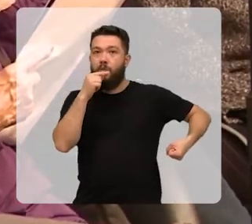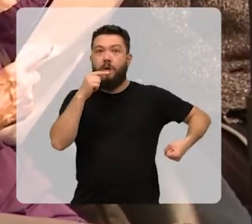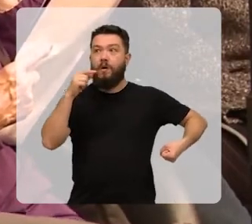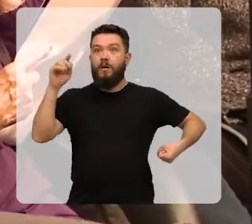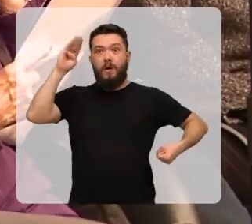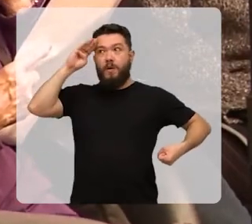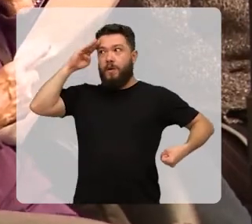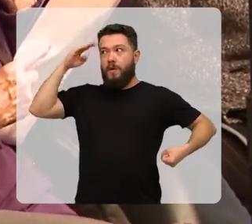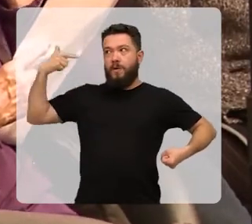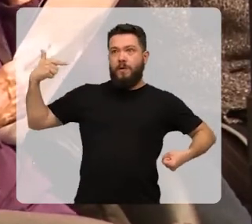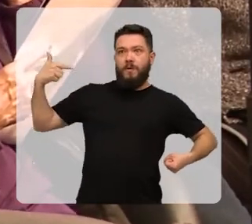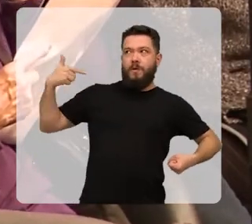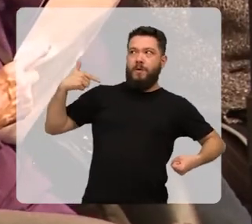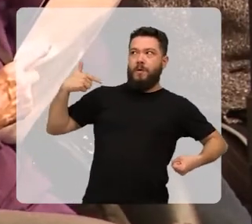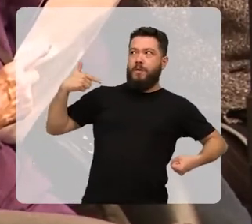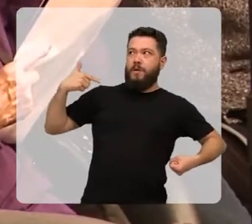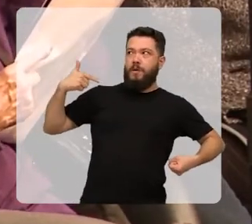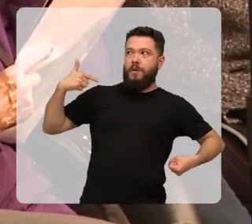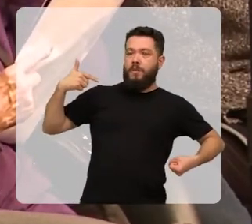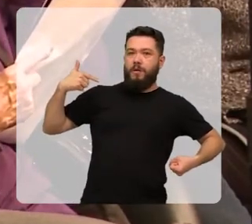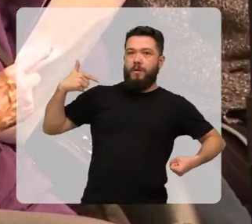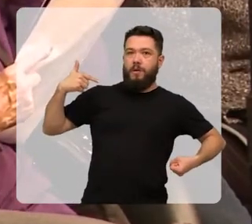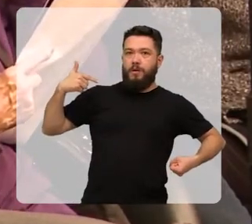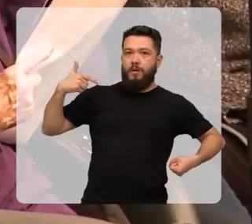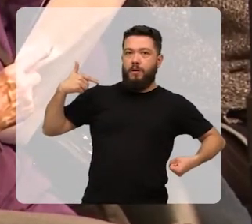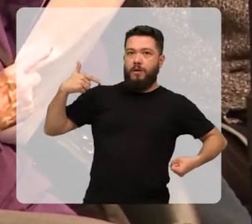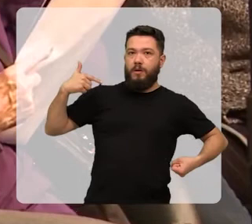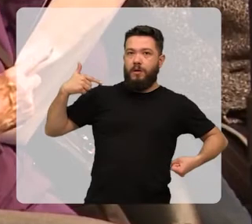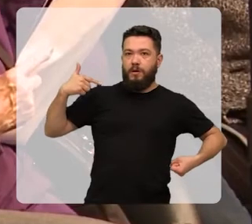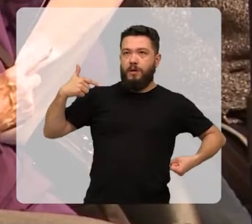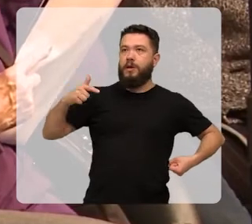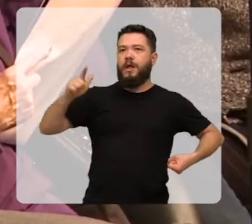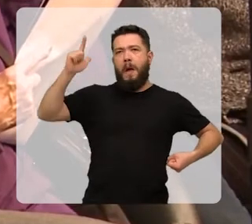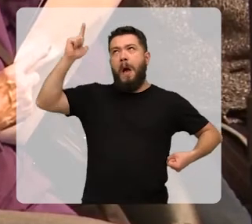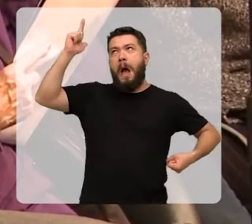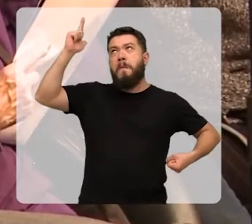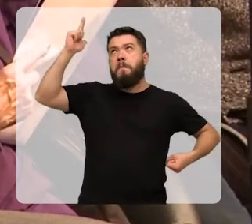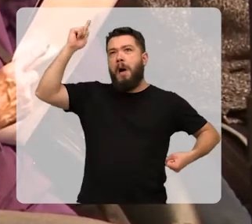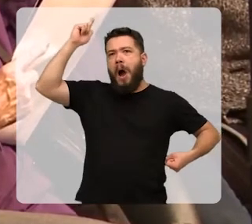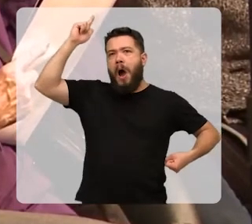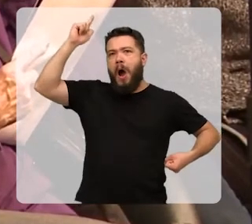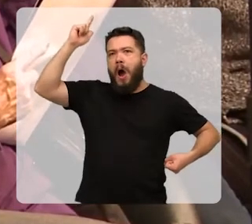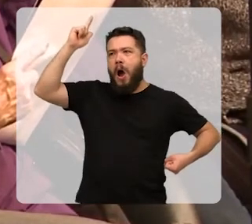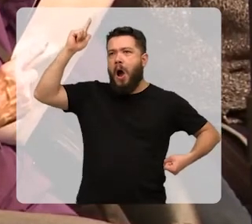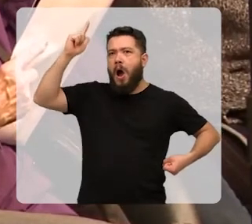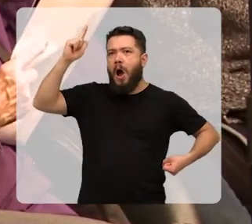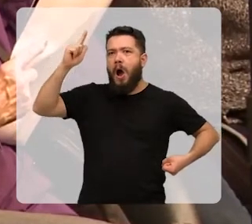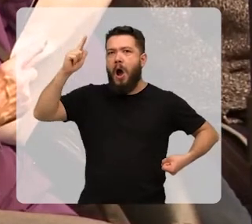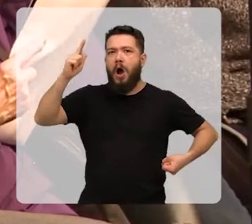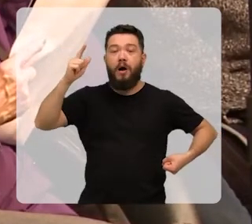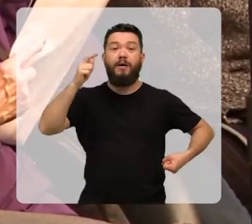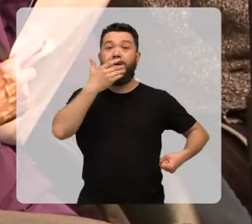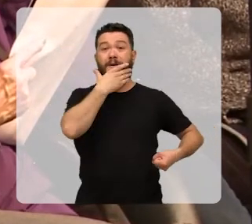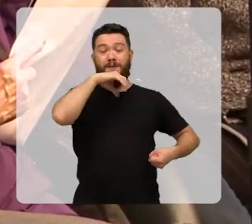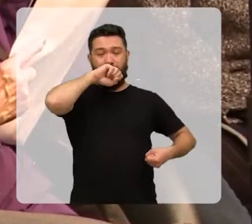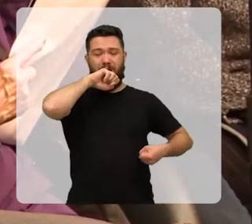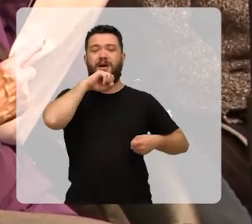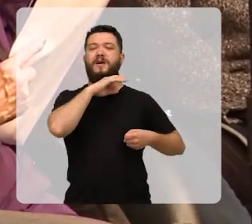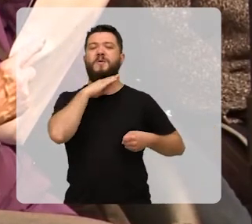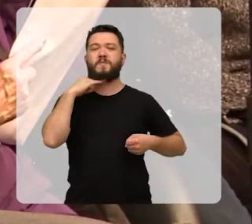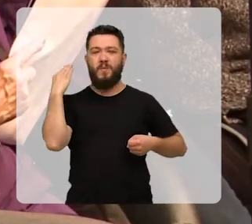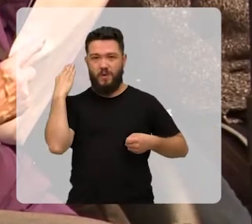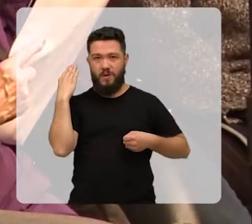mas, de repente, resolveu atirar no ar. Meu pai morreu em Bergambelsen no fim de novembro de